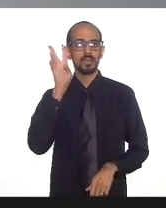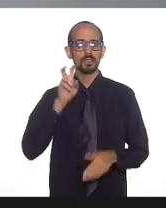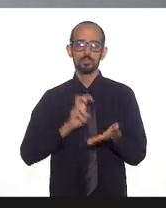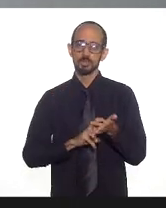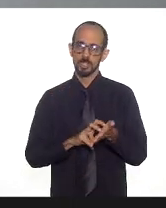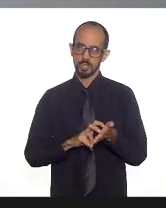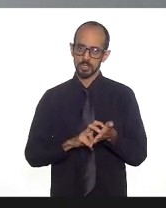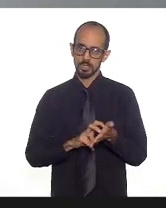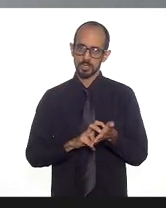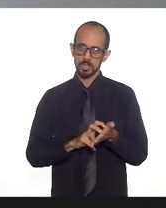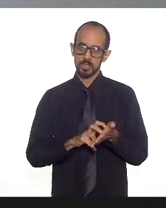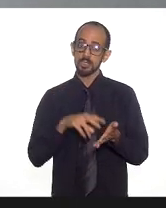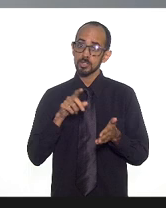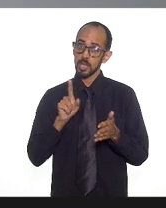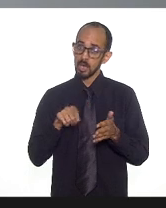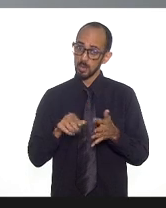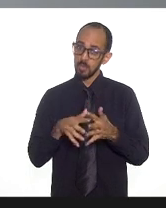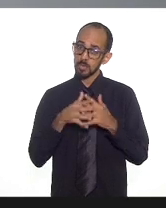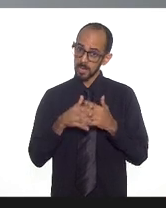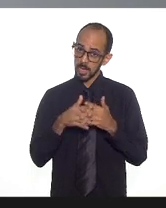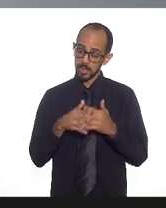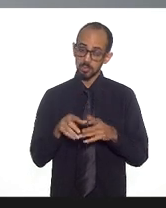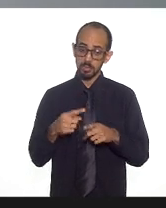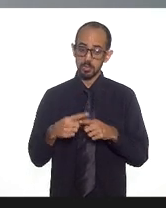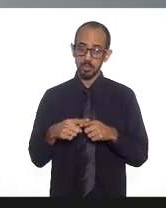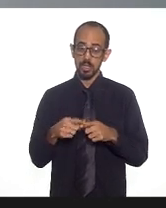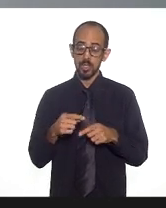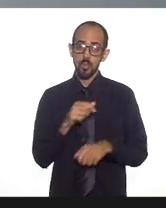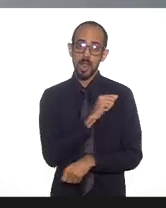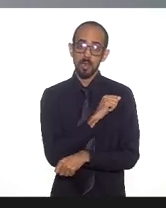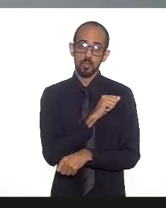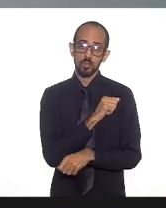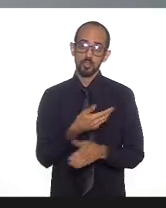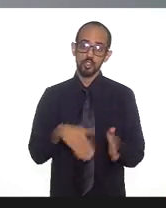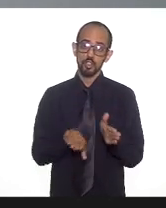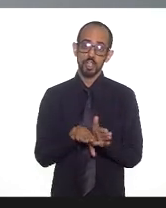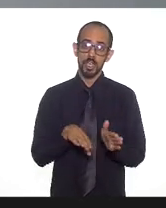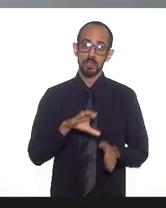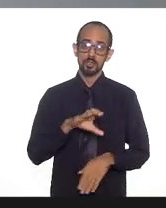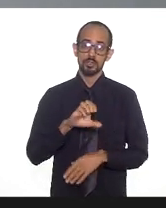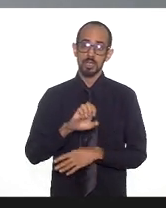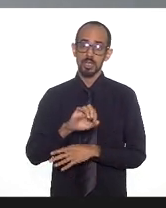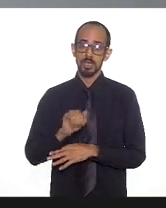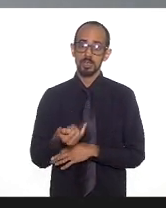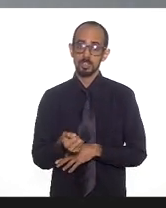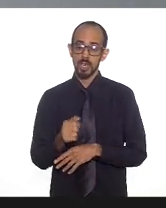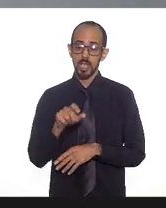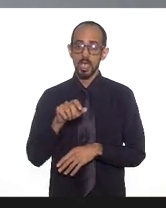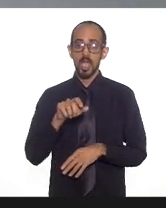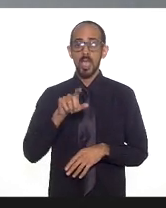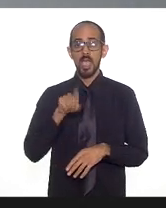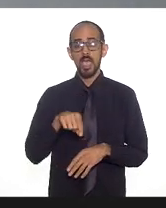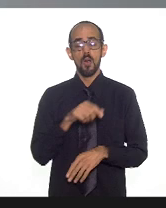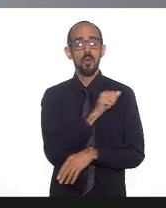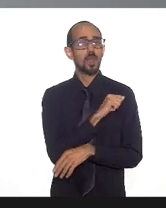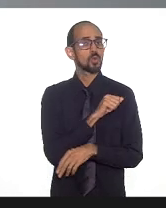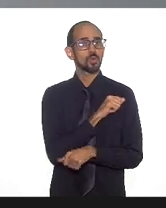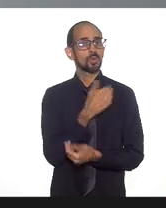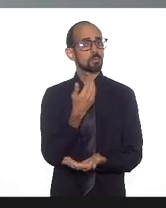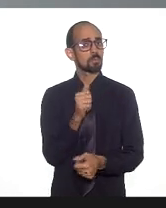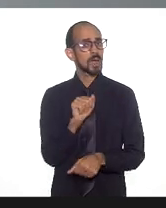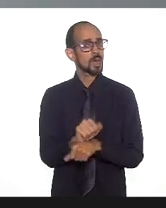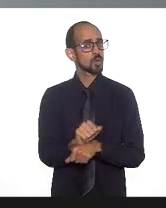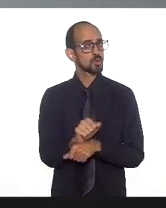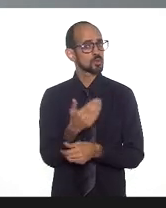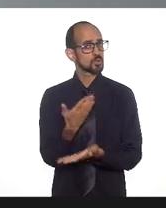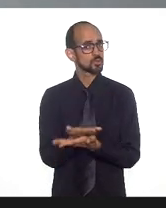o aluno que nos procura, o aluno que vem para o SEJA, para a Rede SEJA, é o aluno que parou muito tempo de estudar, é o aluno, na realidade, que tem uma